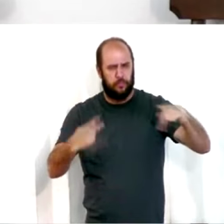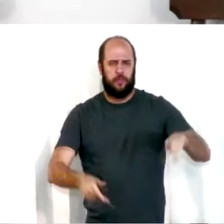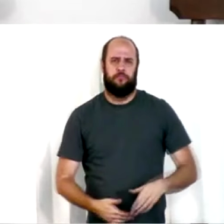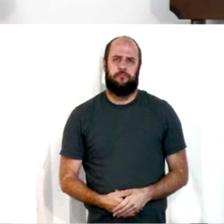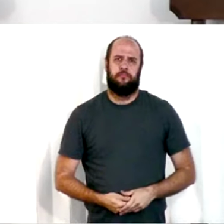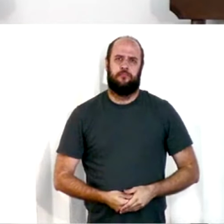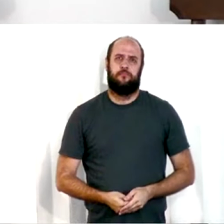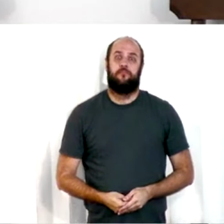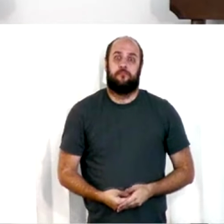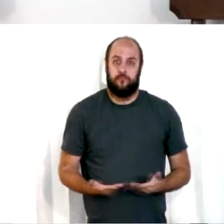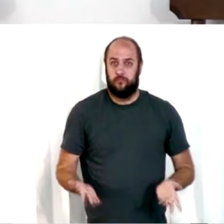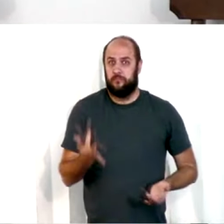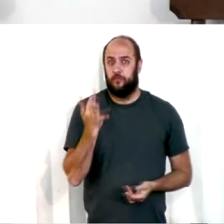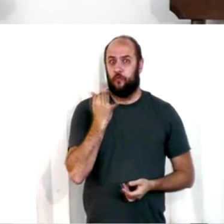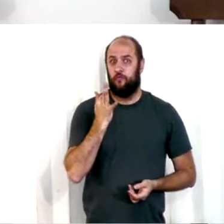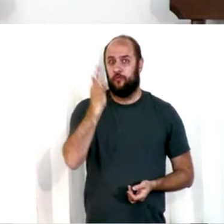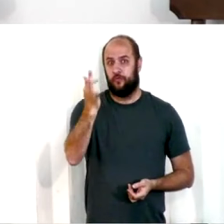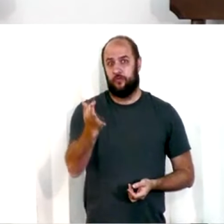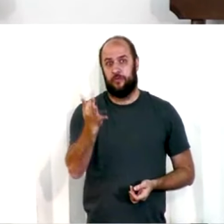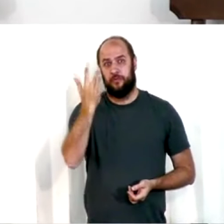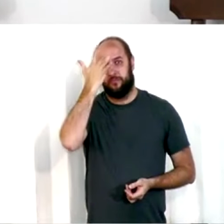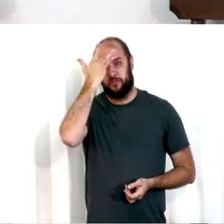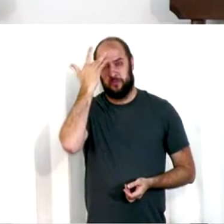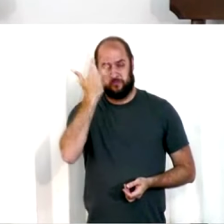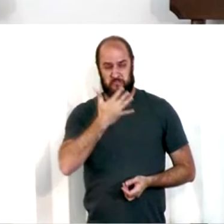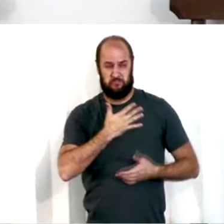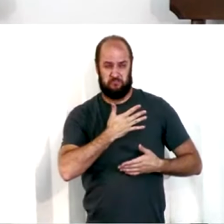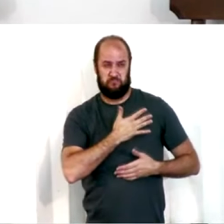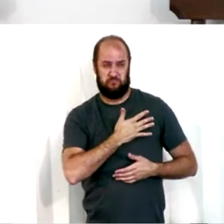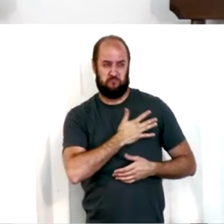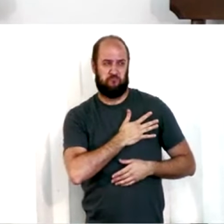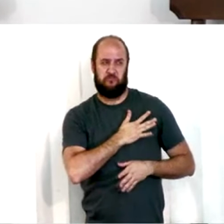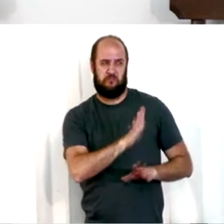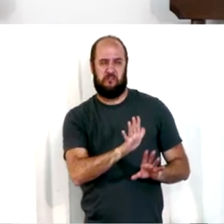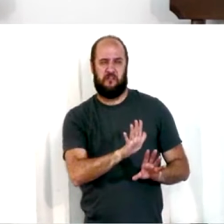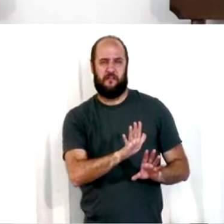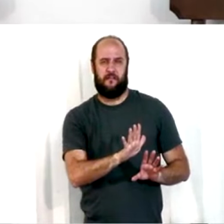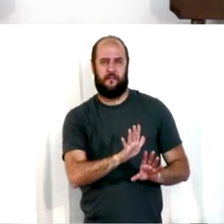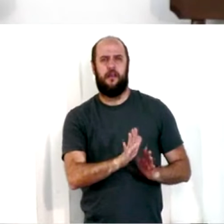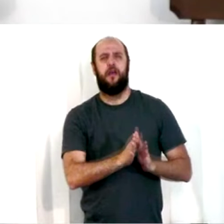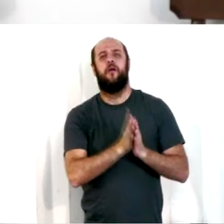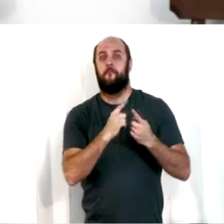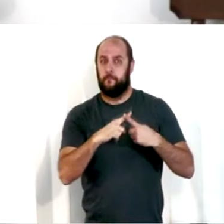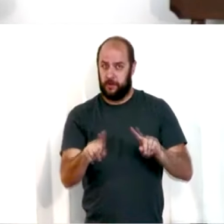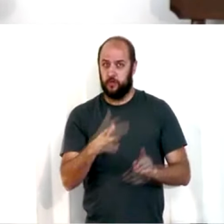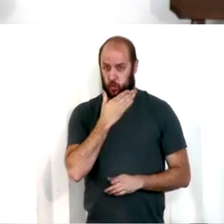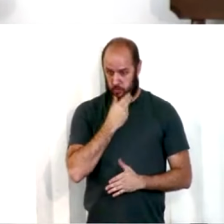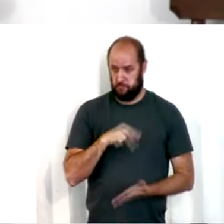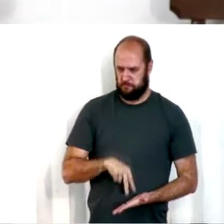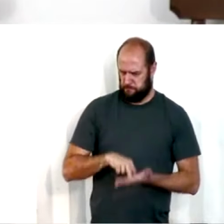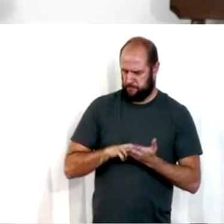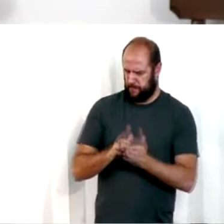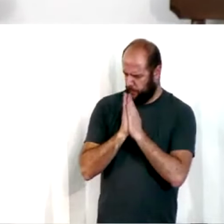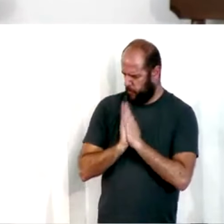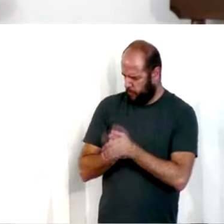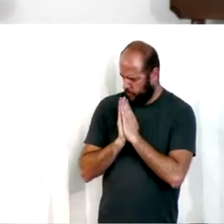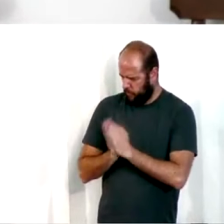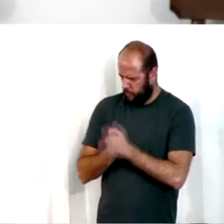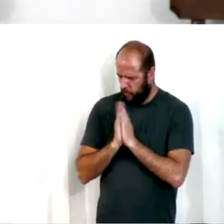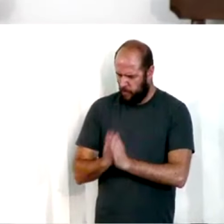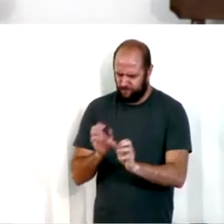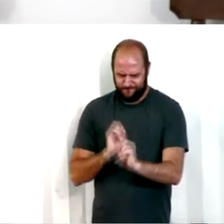e o destino daqueles que rejeitassem o Cristo ressurreto. Ele orava, e ele pregava, e ele